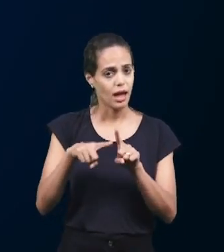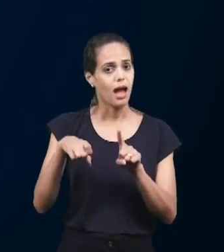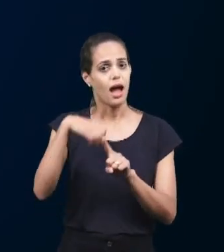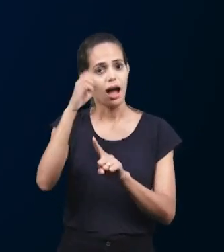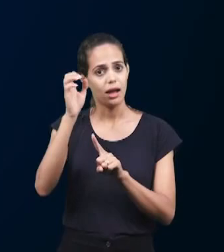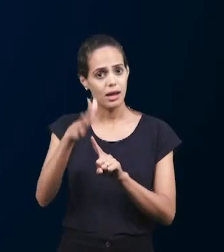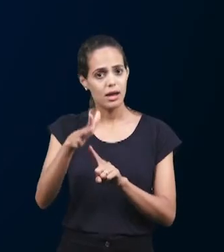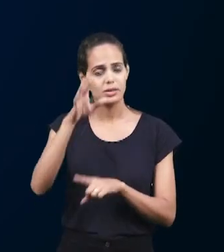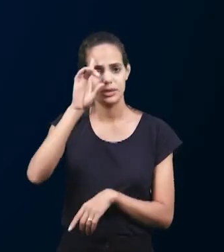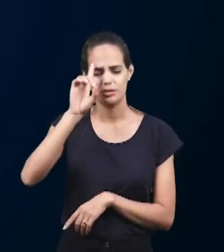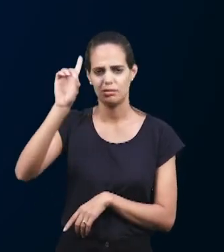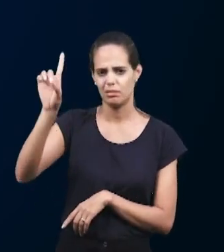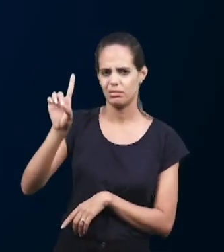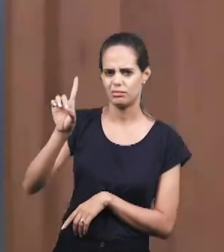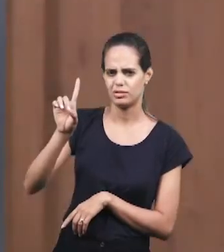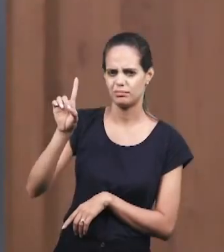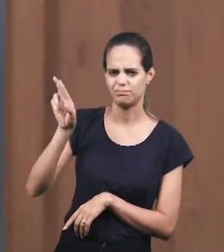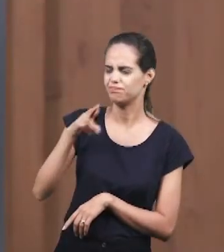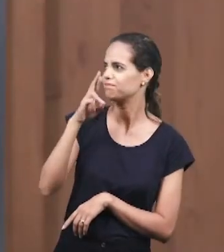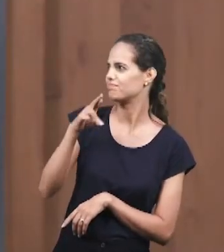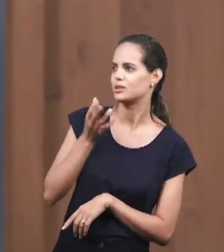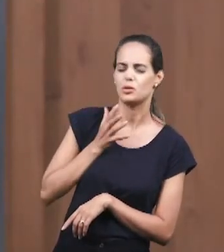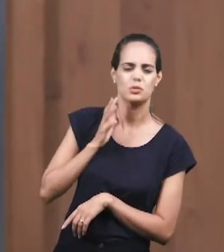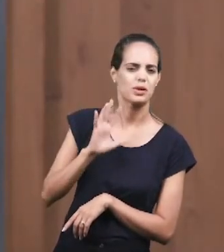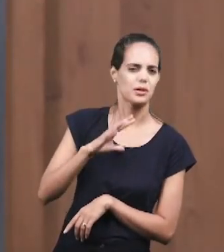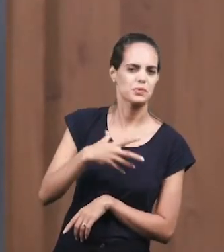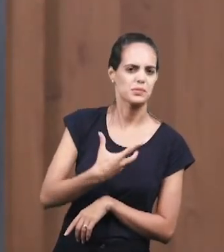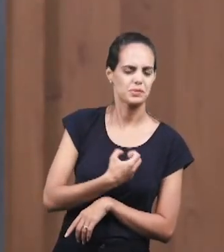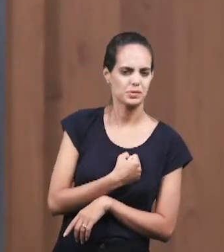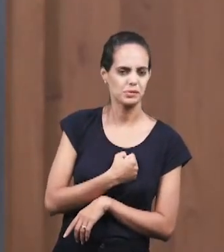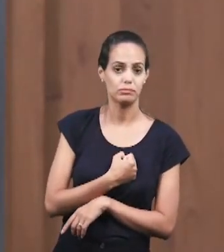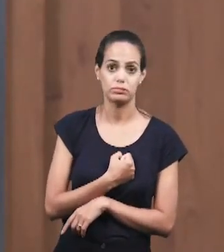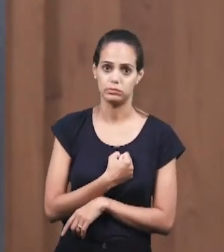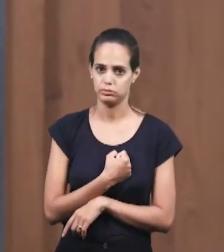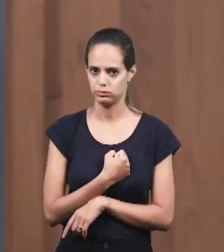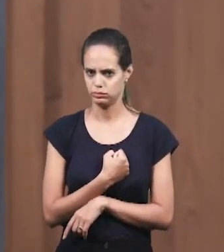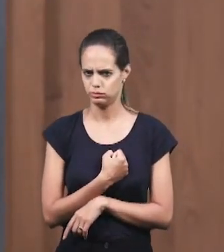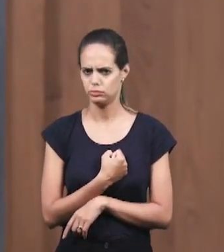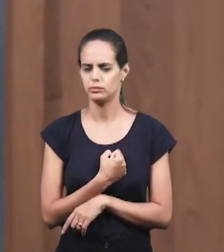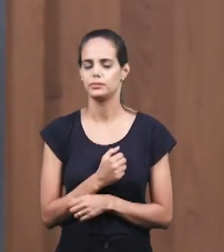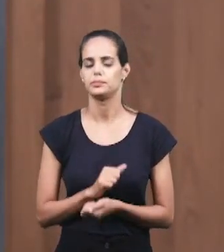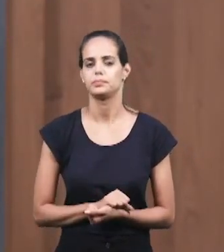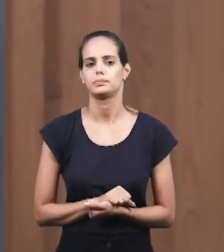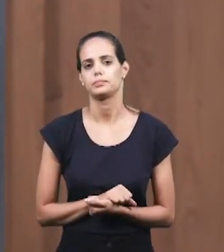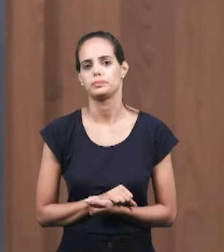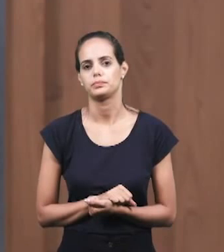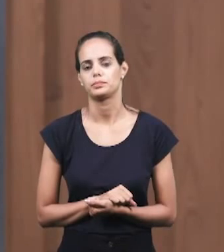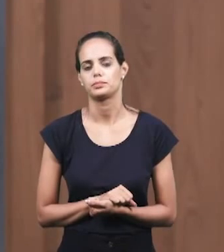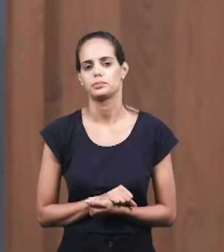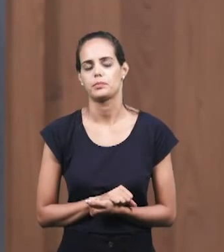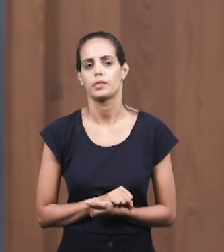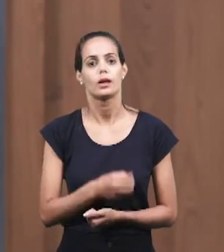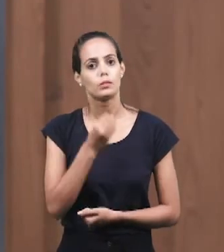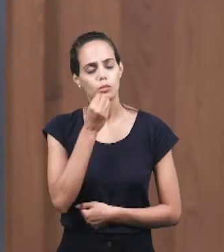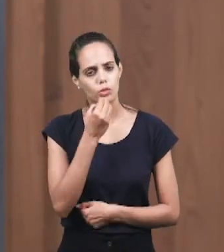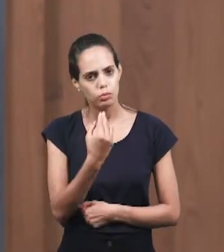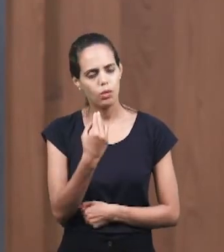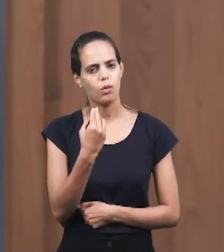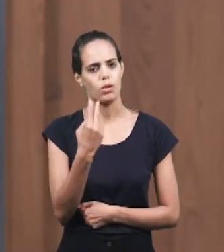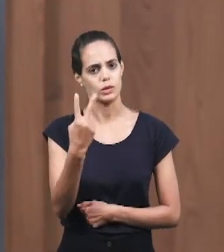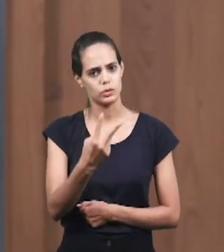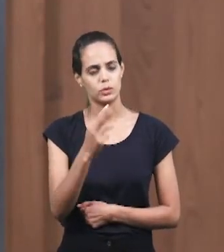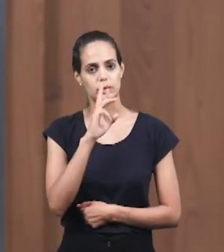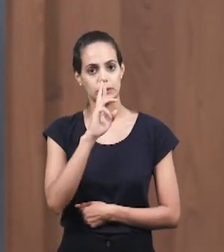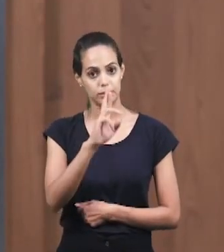o próprio chamado para a salvação. Irmãos, é muito importante a coincidência das duas respostas, quando as duas irmãs afirmaram